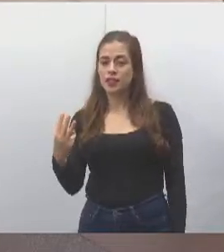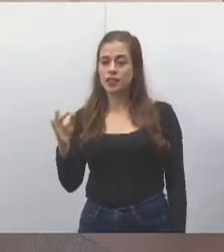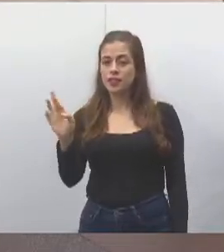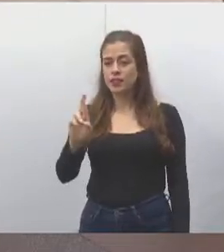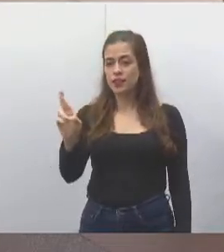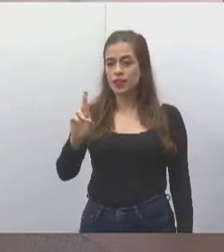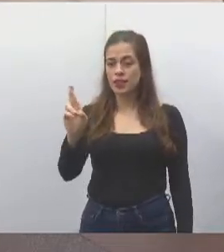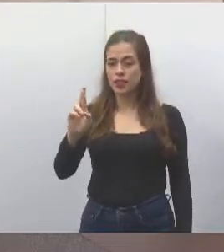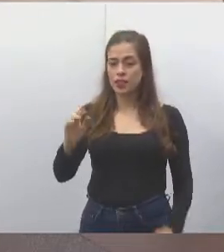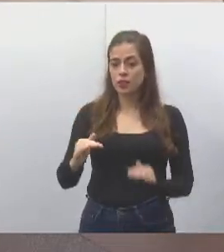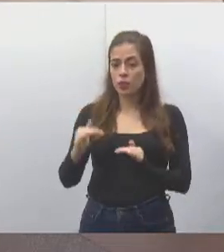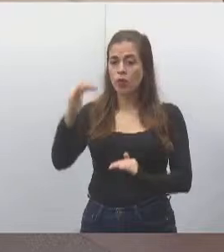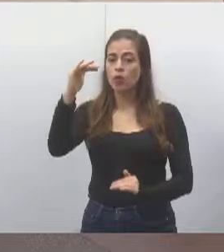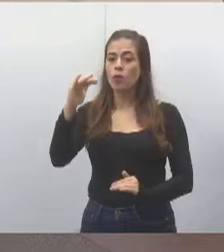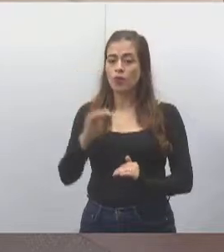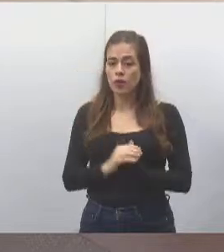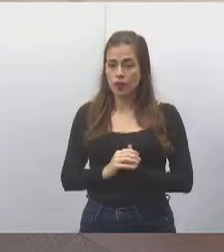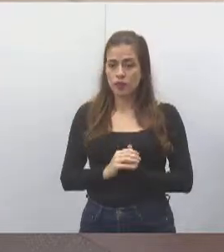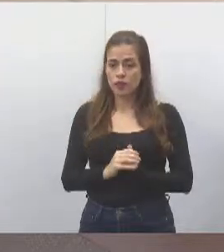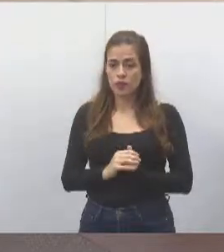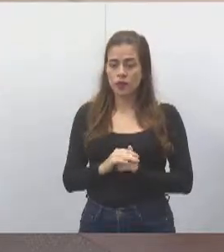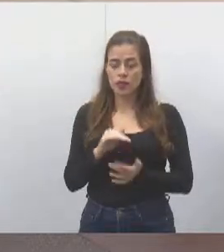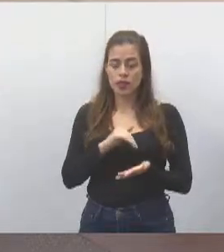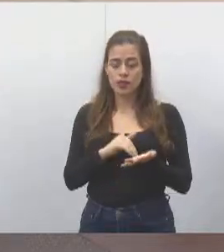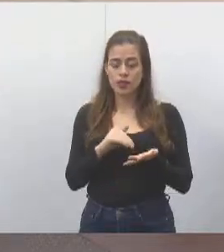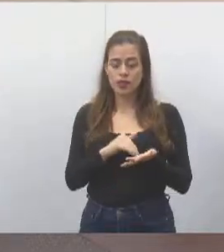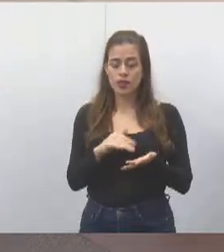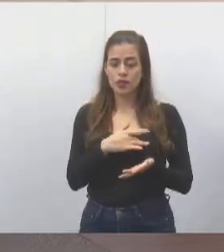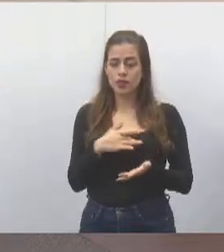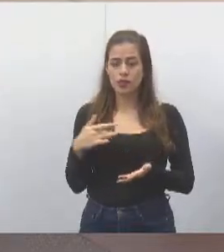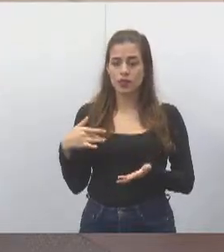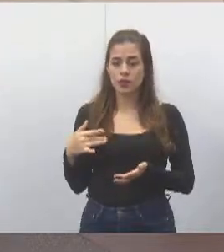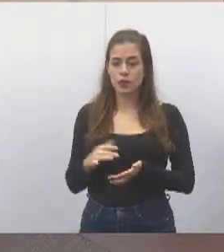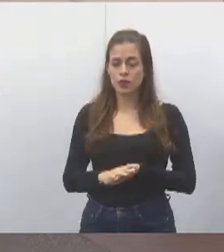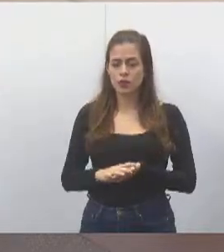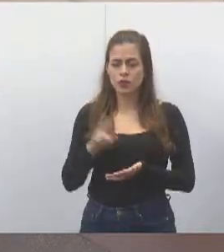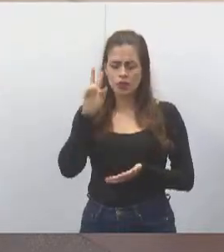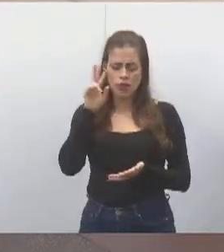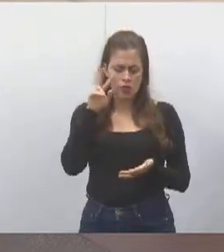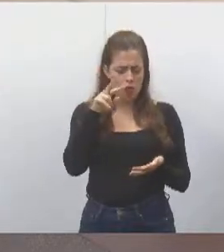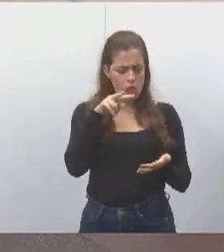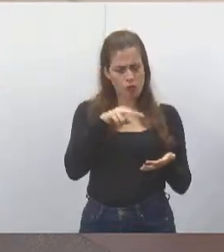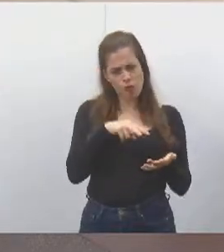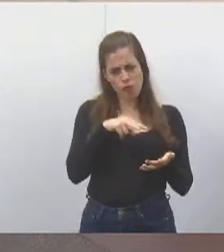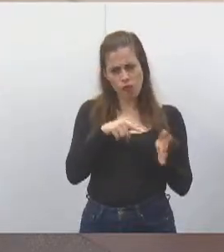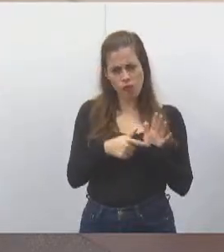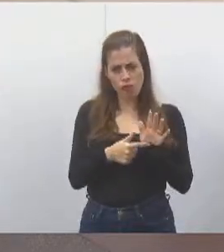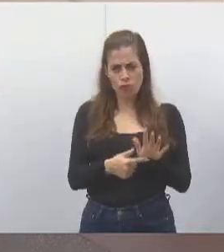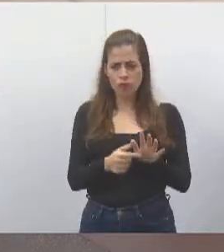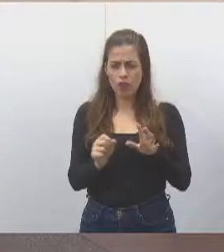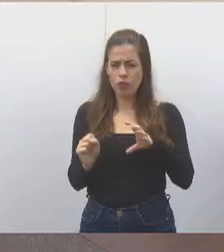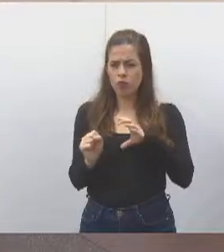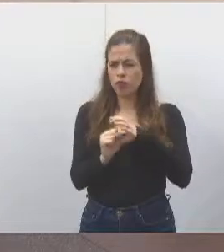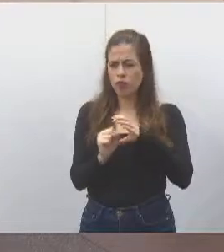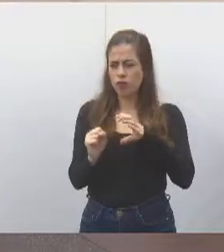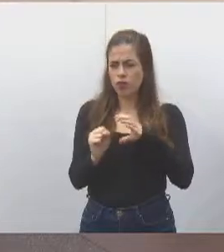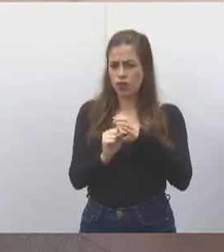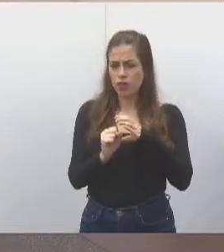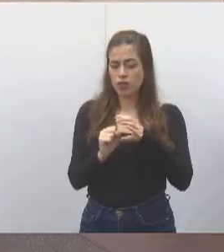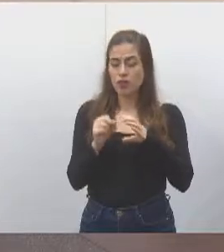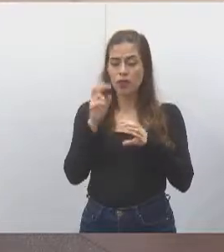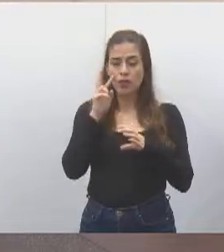R$38.378.603 o aumento na Secretaria de Saúde. E vendo aqui a subvenção da Santa Casa,